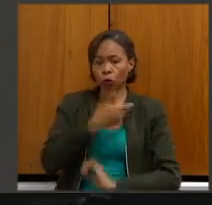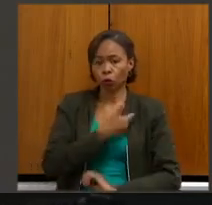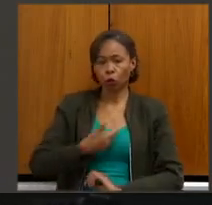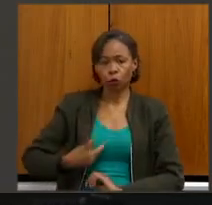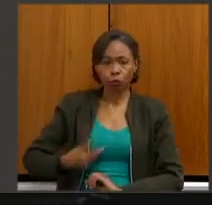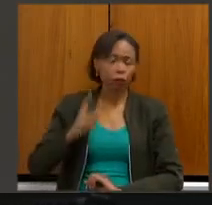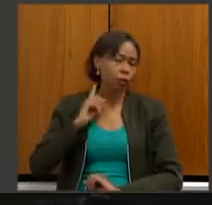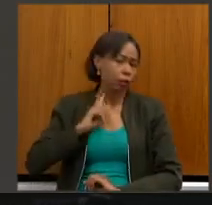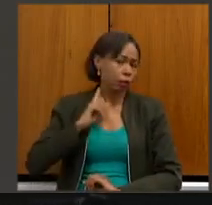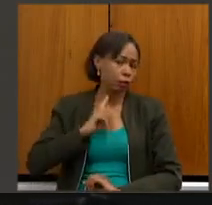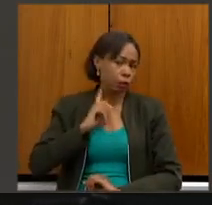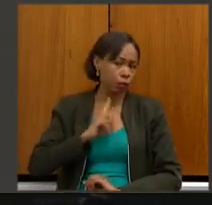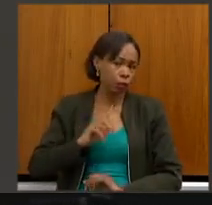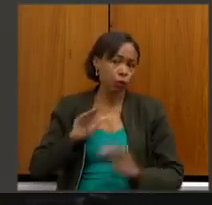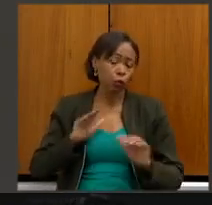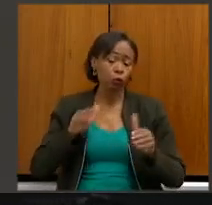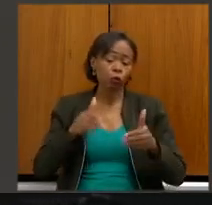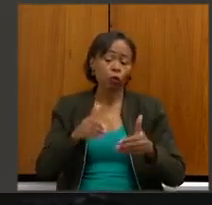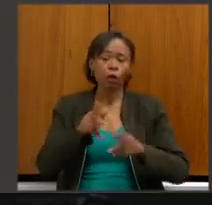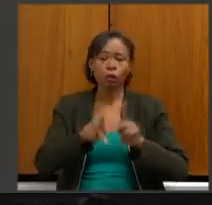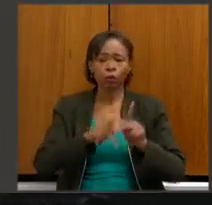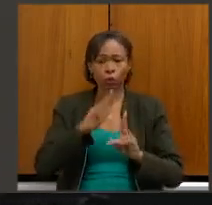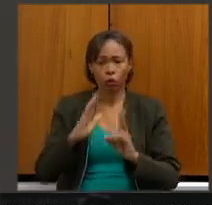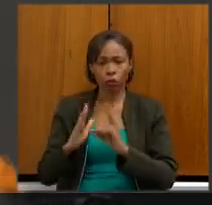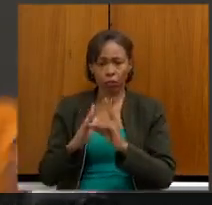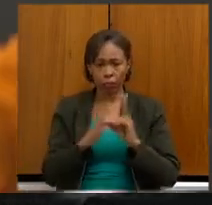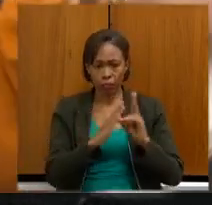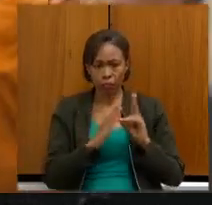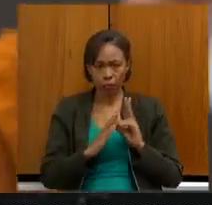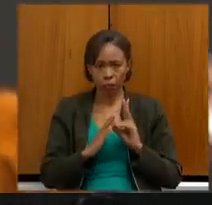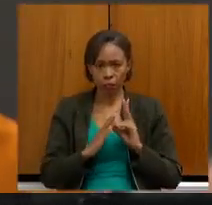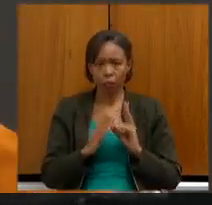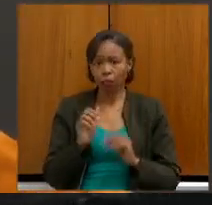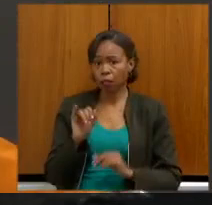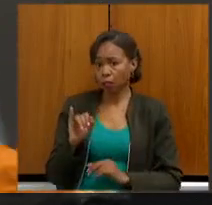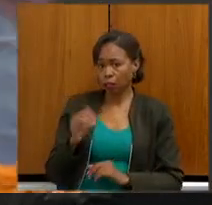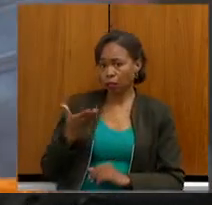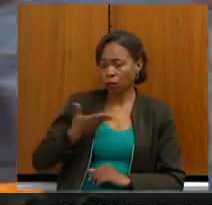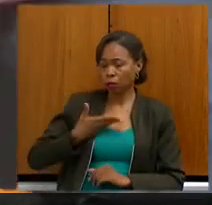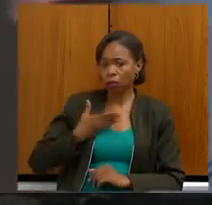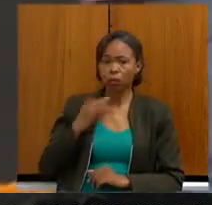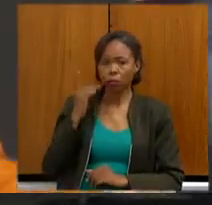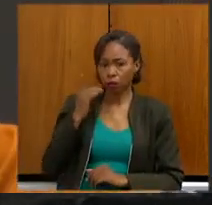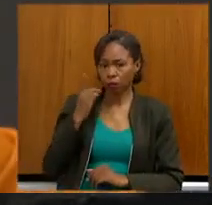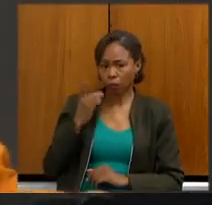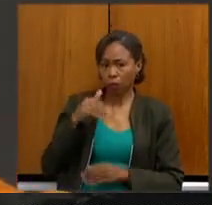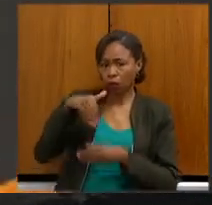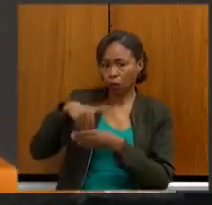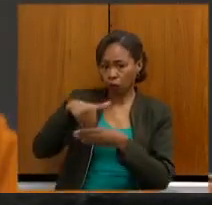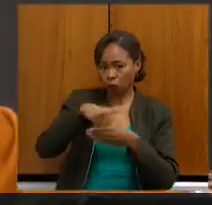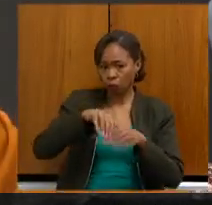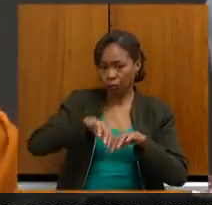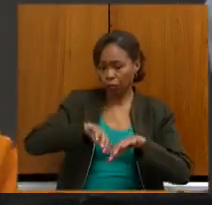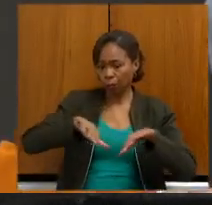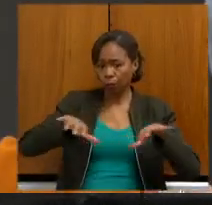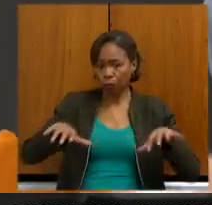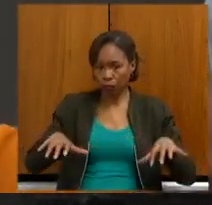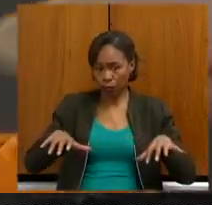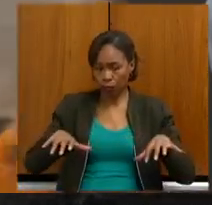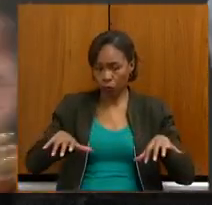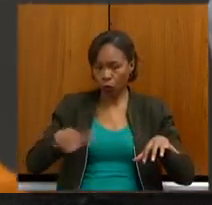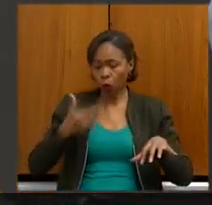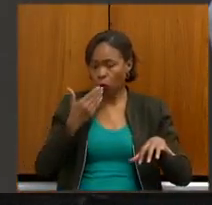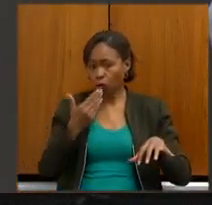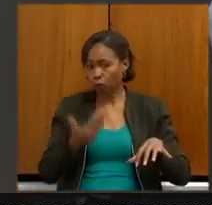Minas Gerais destinados às populações indígenas indago se alguma colega parlamentar quer que volte em separado algum requerimento